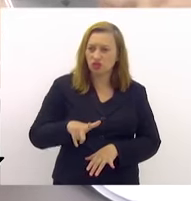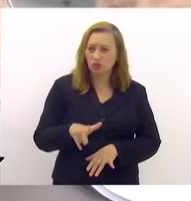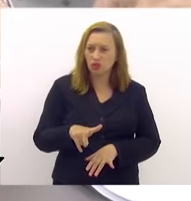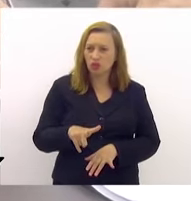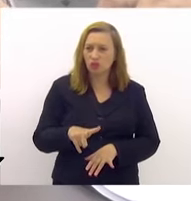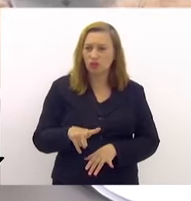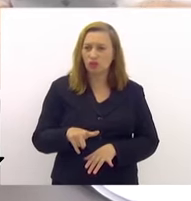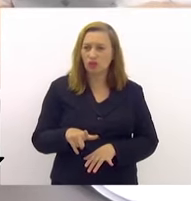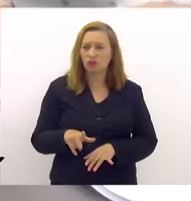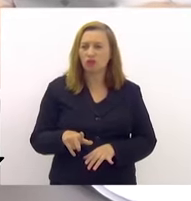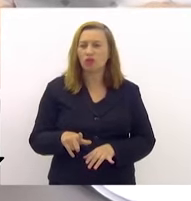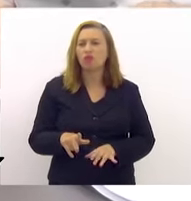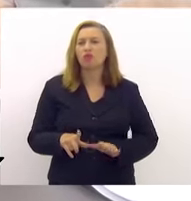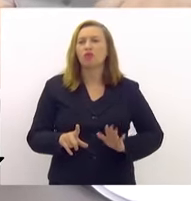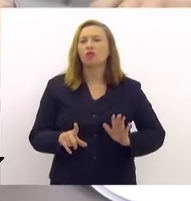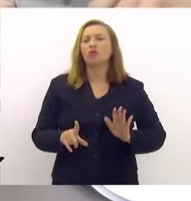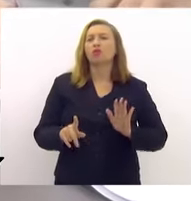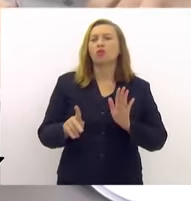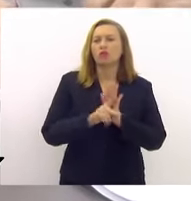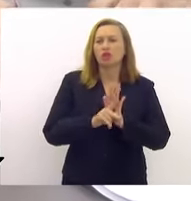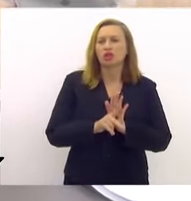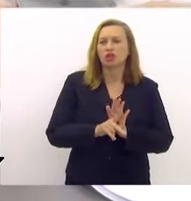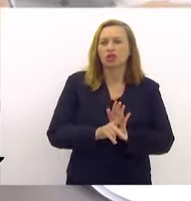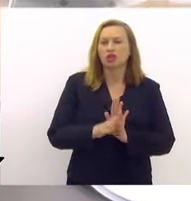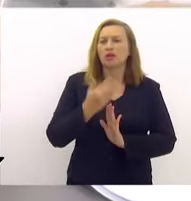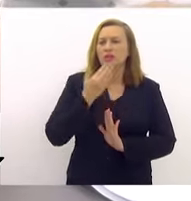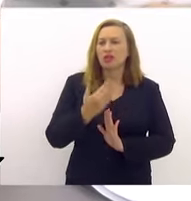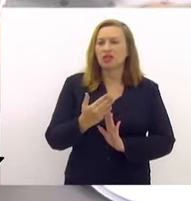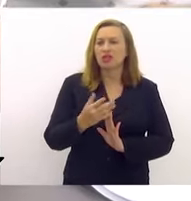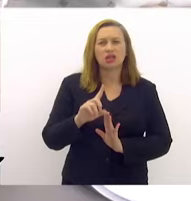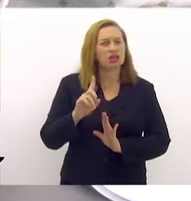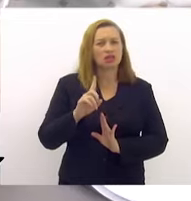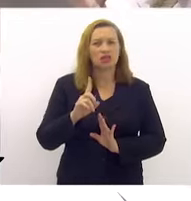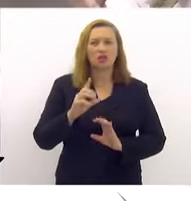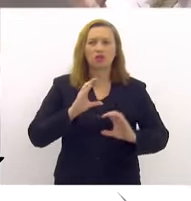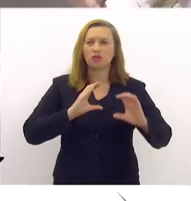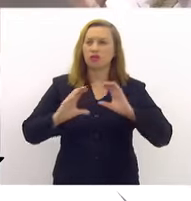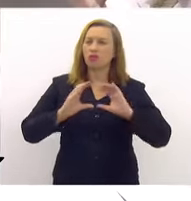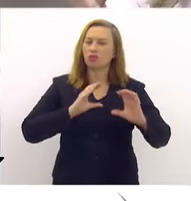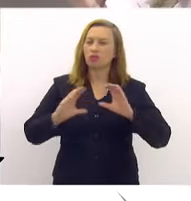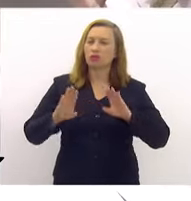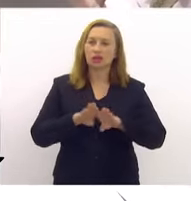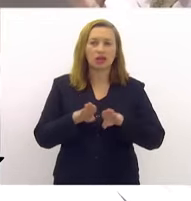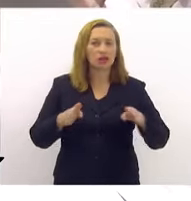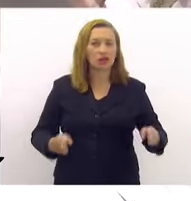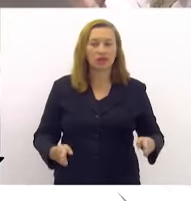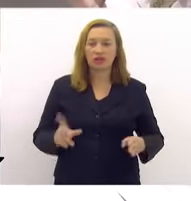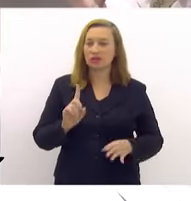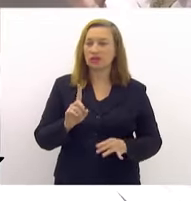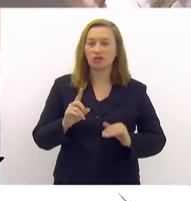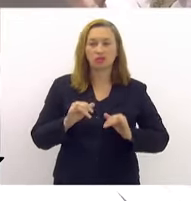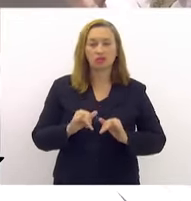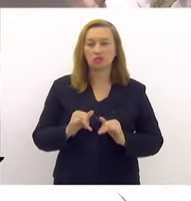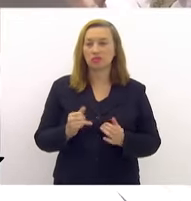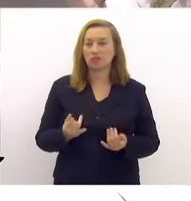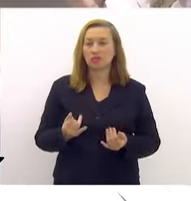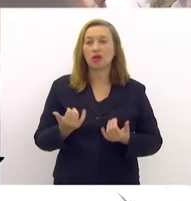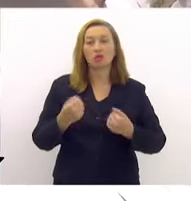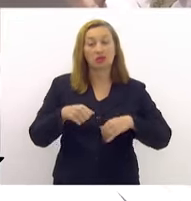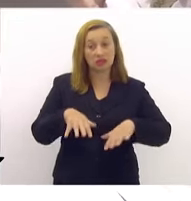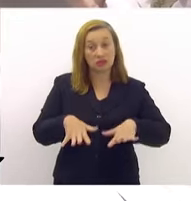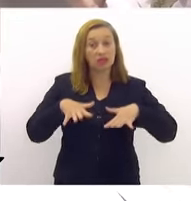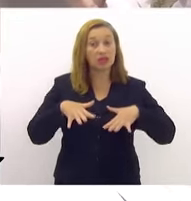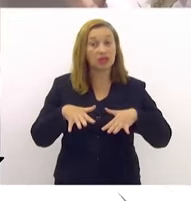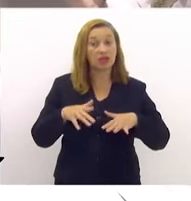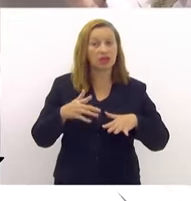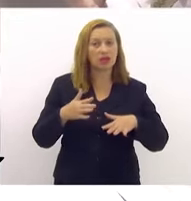lembram disso. Eu não sei, inclusive, deputado... Mas se não foi comunicado à mesa, não adianta, né? Se não passou pelo plenário ainda.